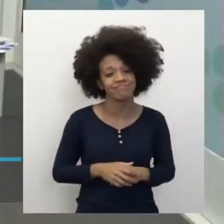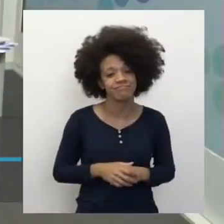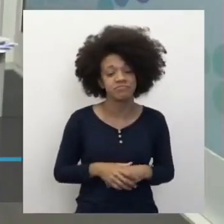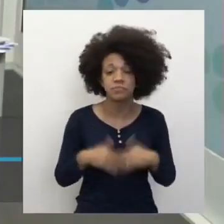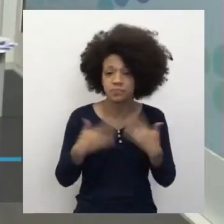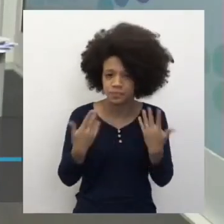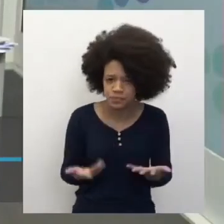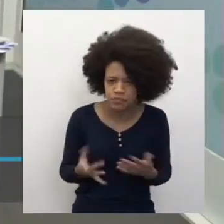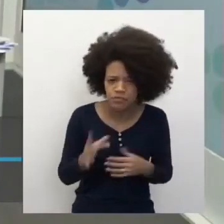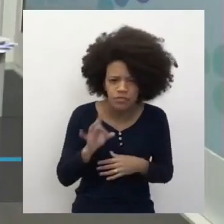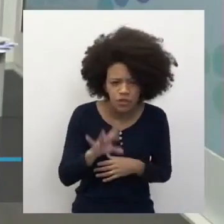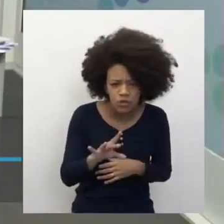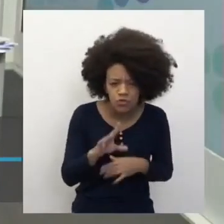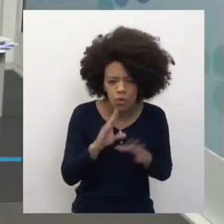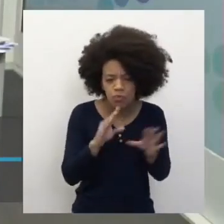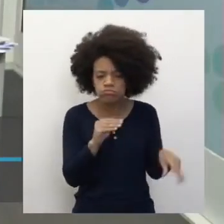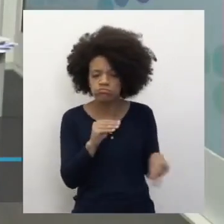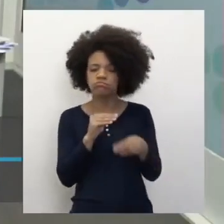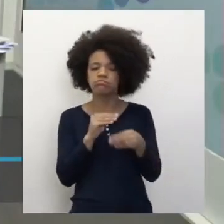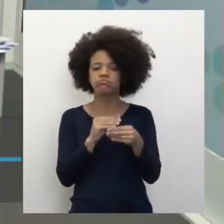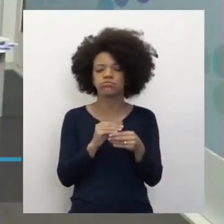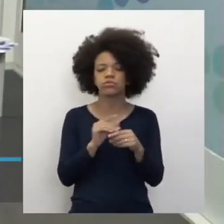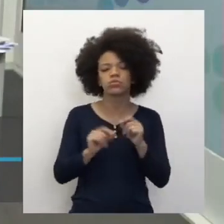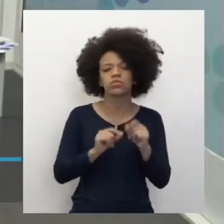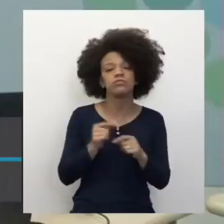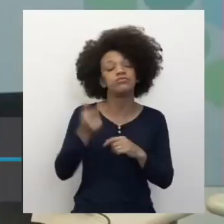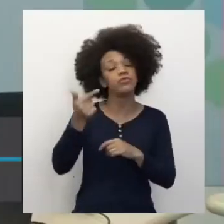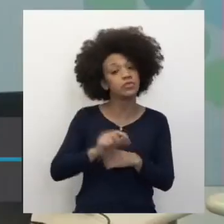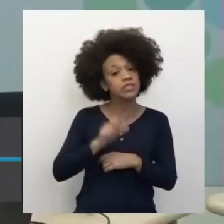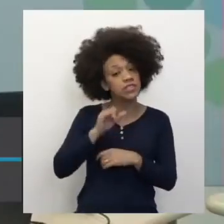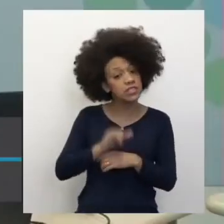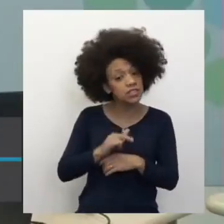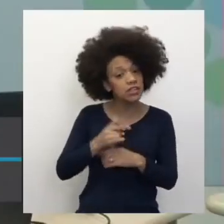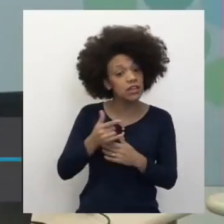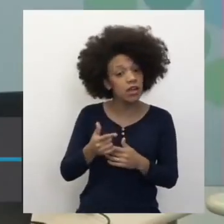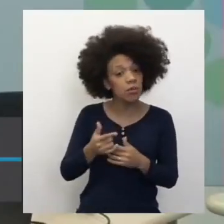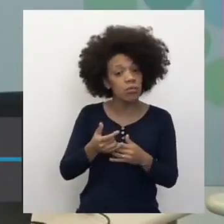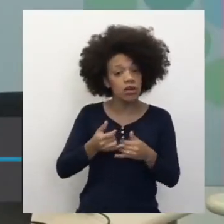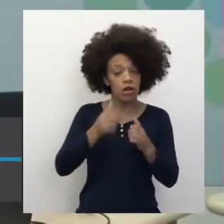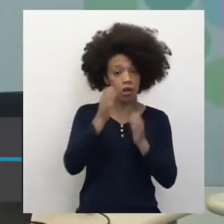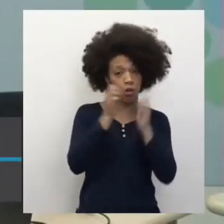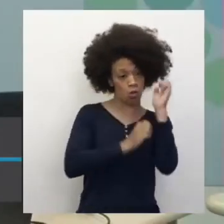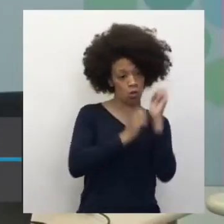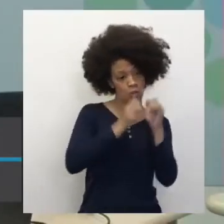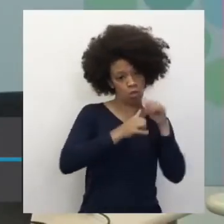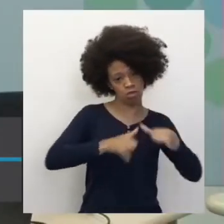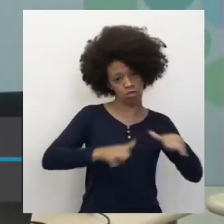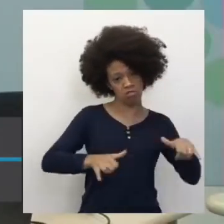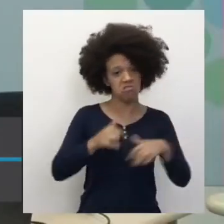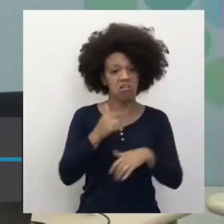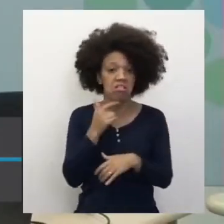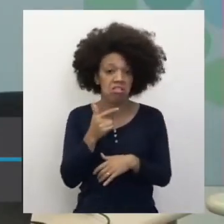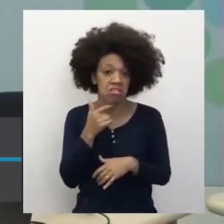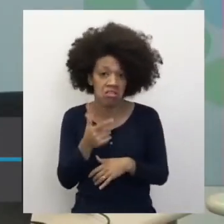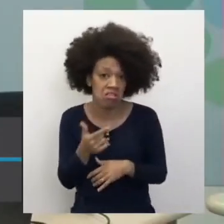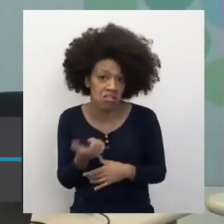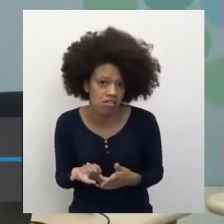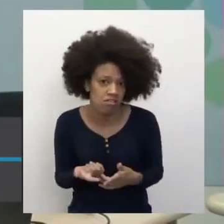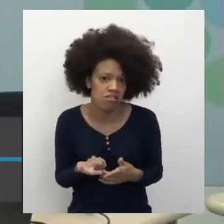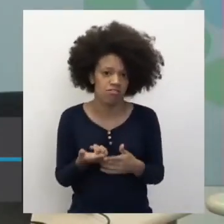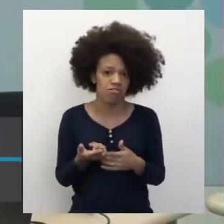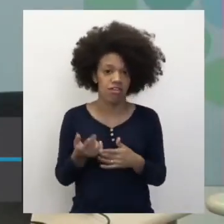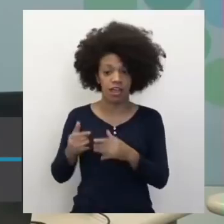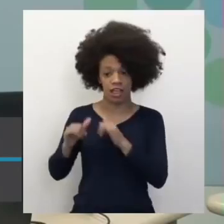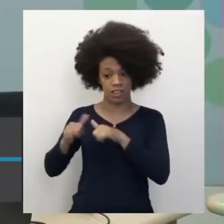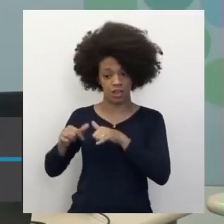Então é assim, eu só queria fazer um último comentário que, de novo, se eu estou fazendo uma hidrelétrica, né, ninguém quer ficar sem energia elétrica em casa. Então,